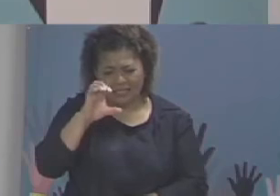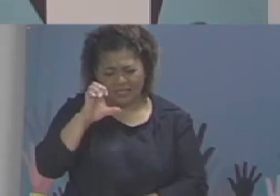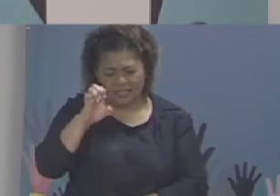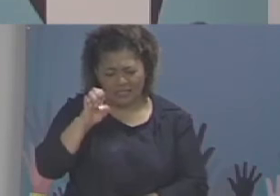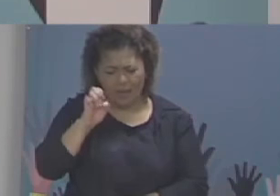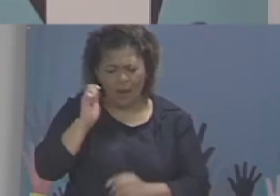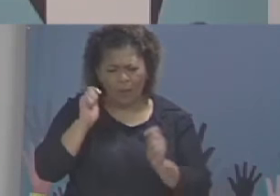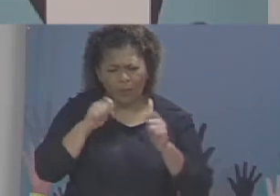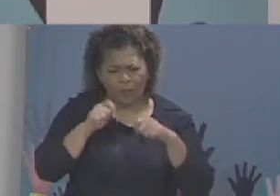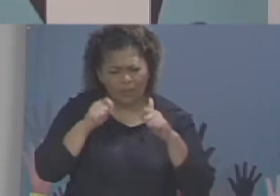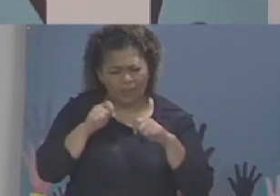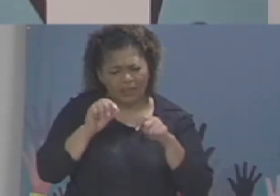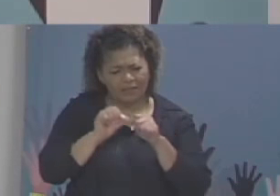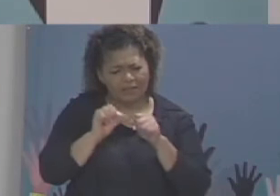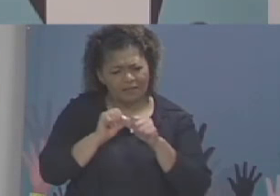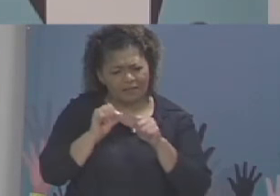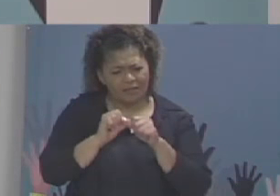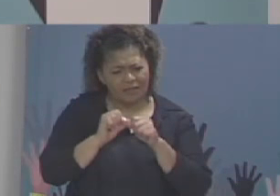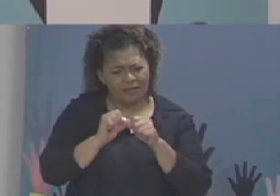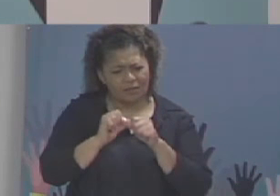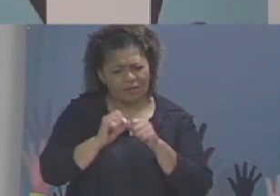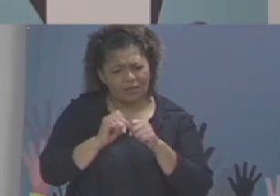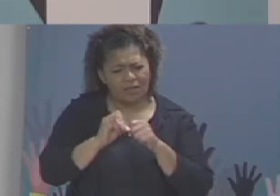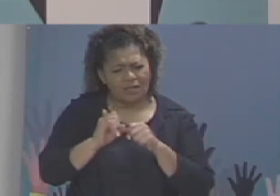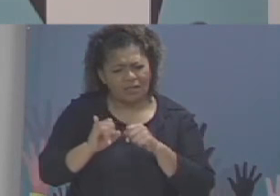ser feito tudo isso de modo a valorizar